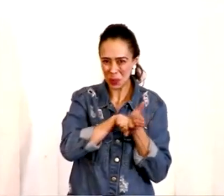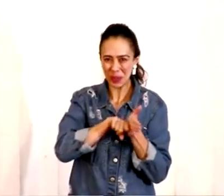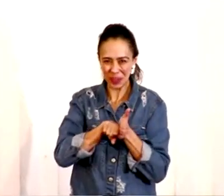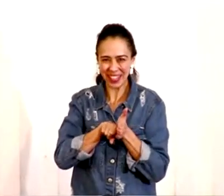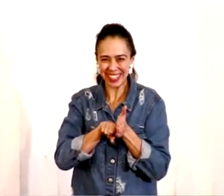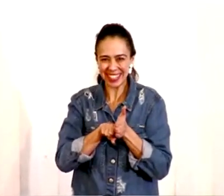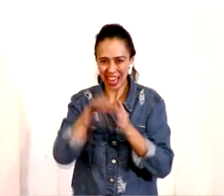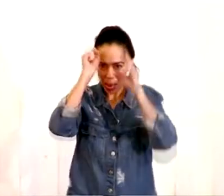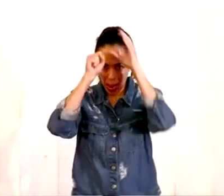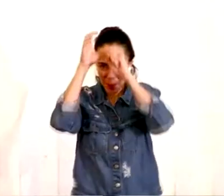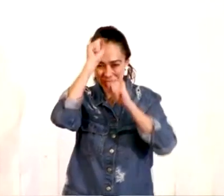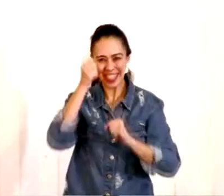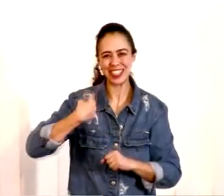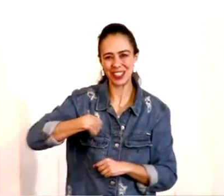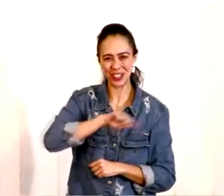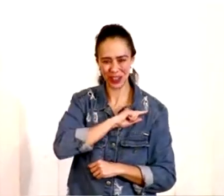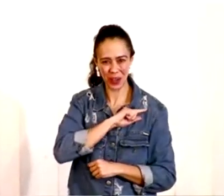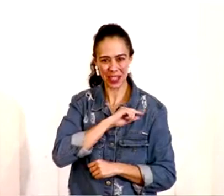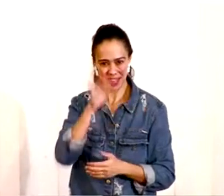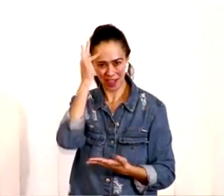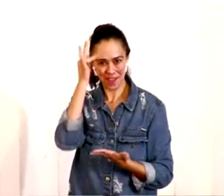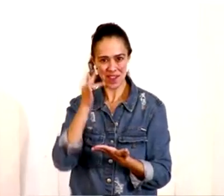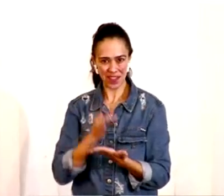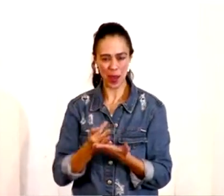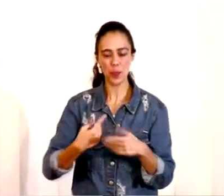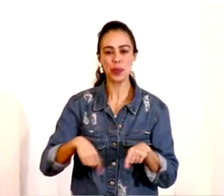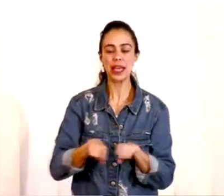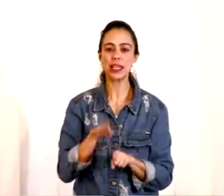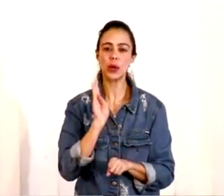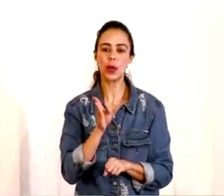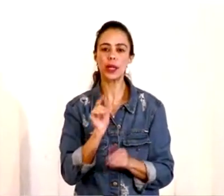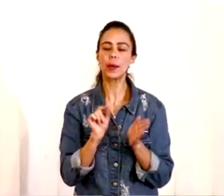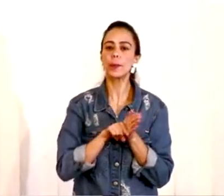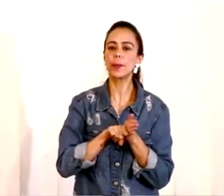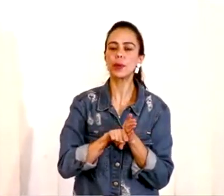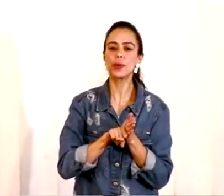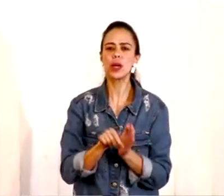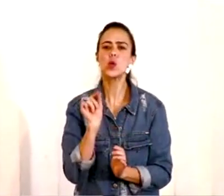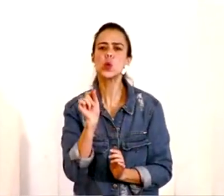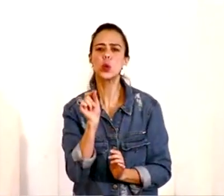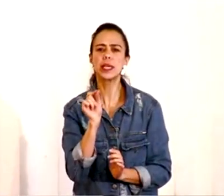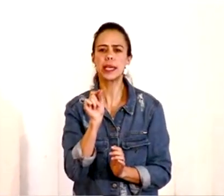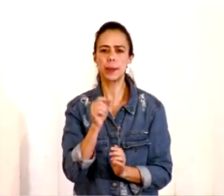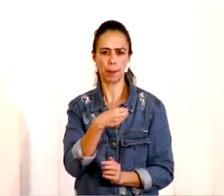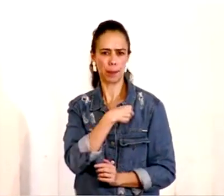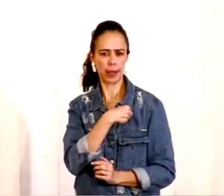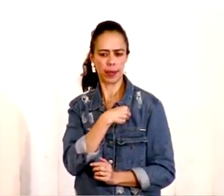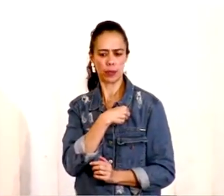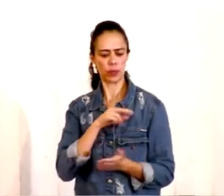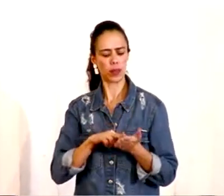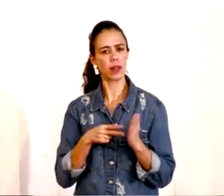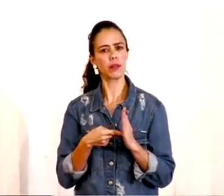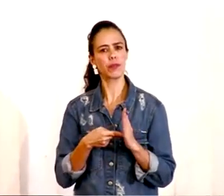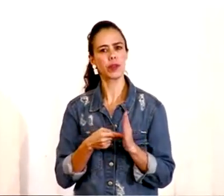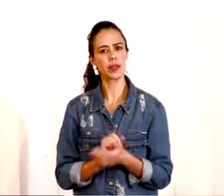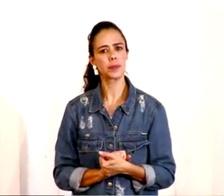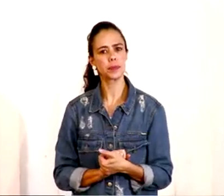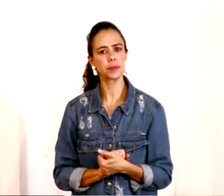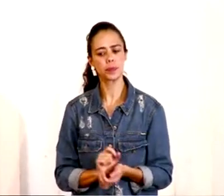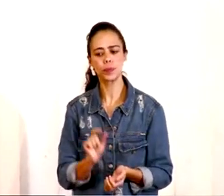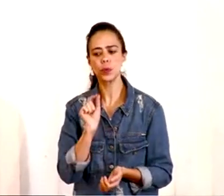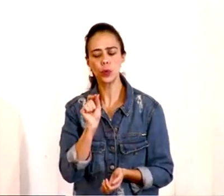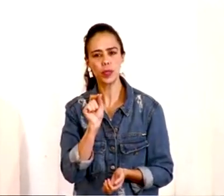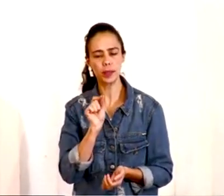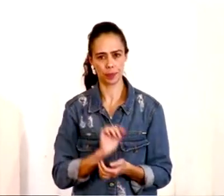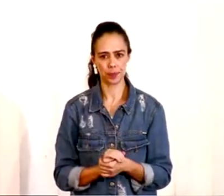qualquer falta de conformidade com a lei de Deus ou transgressão dessa lei. Isso